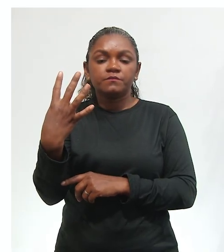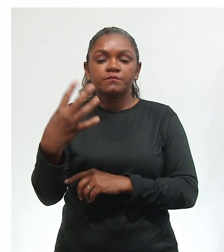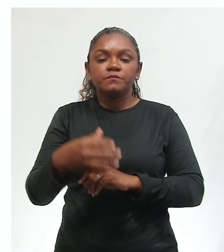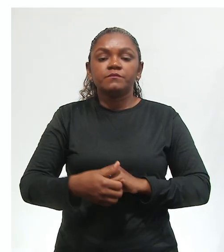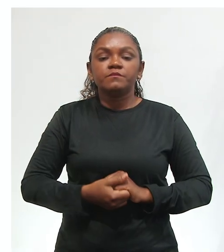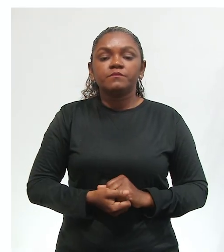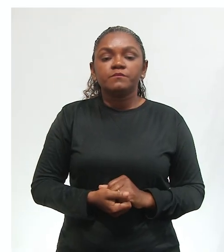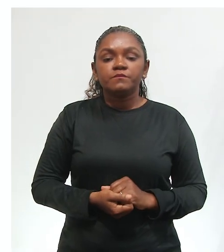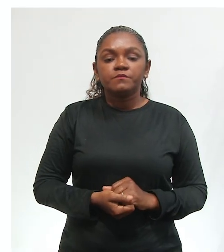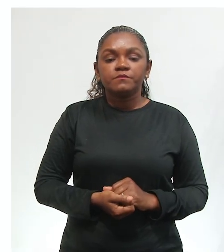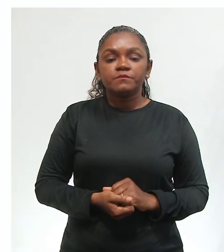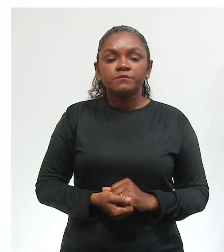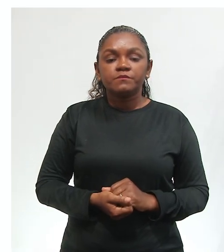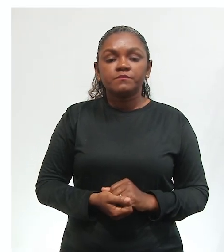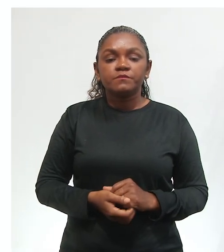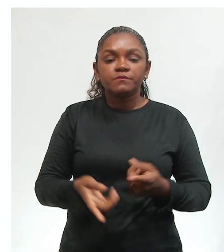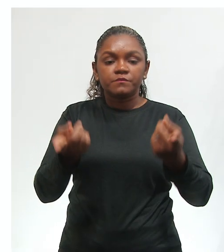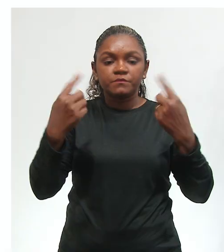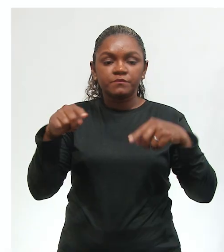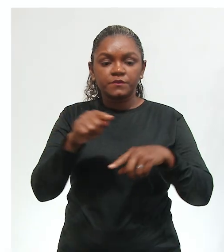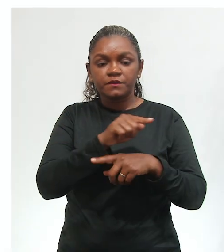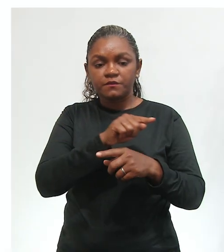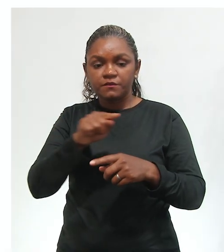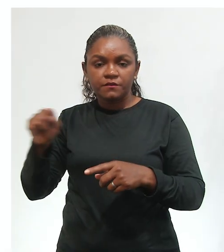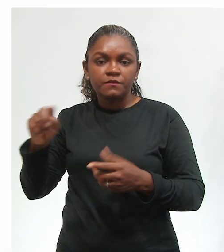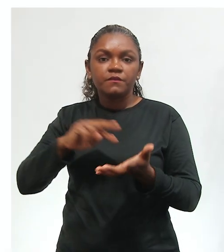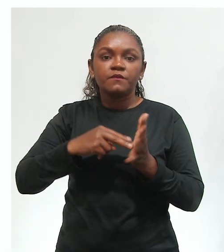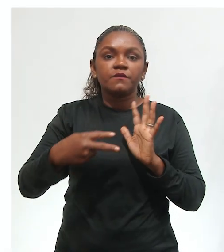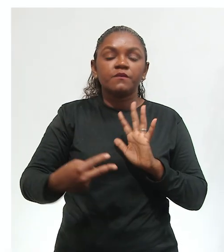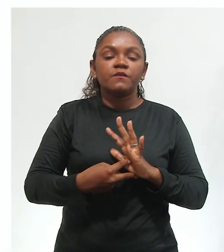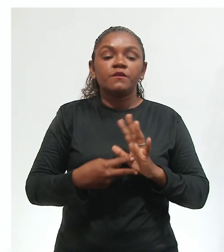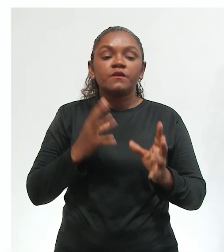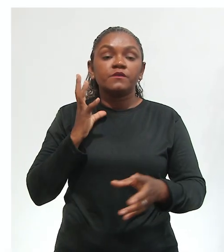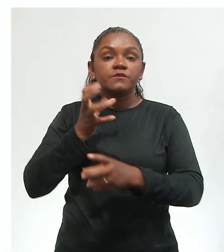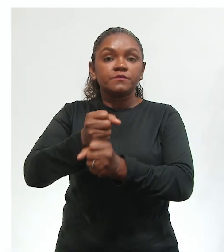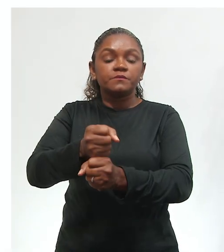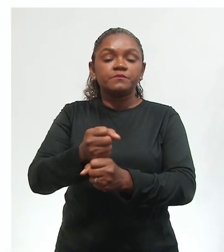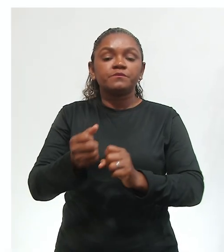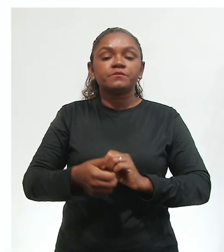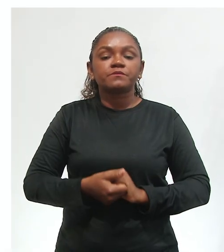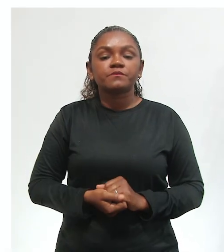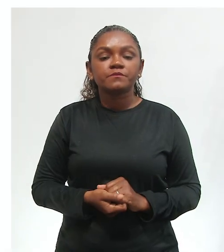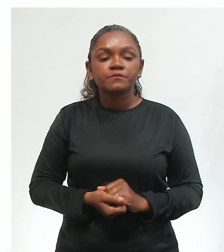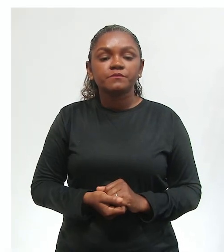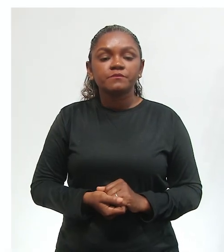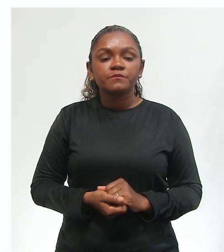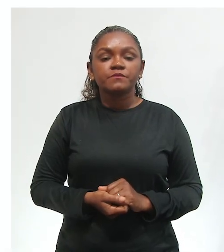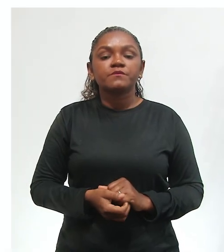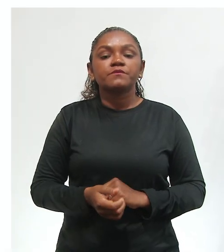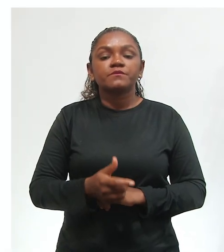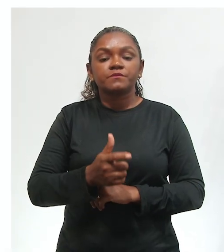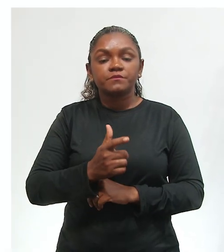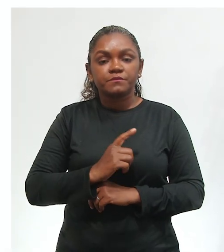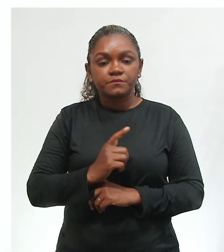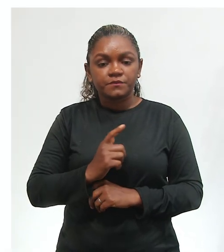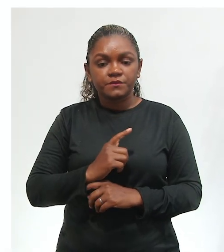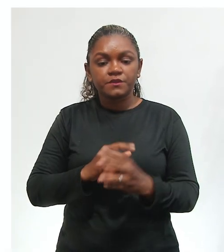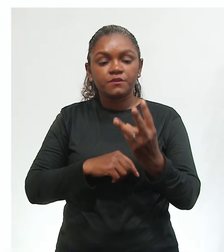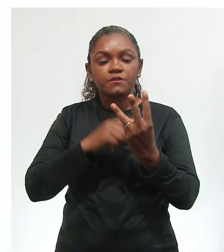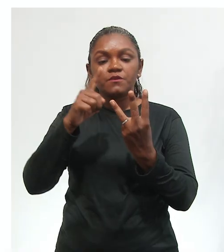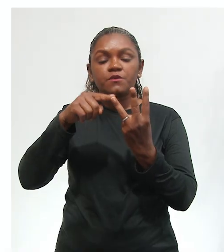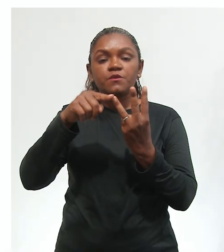mais 4. Então, vamos somar isso aqui agora. As unidades, eu tenho 4